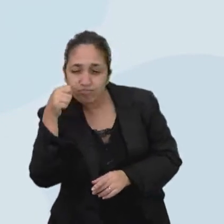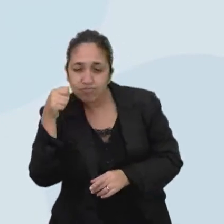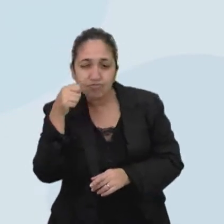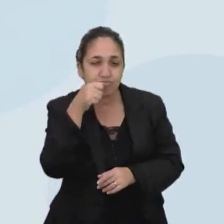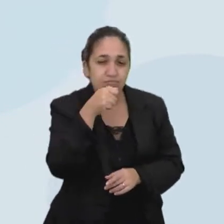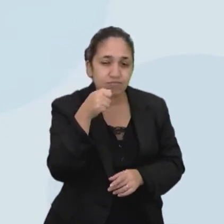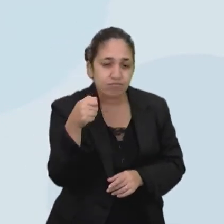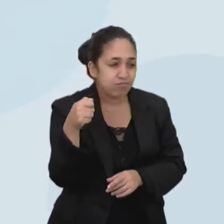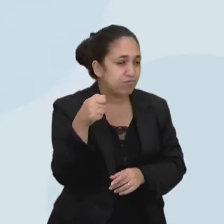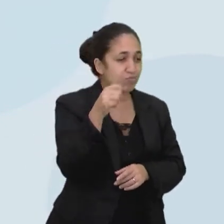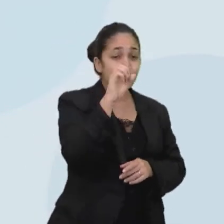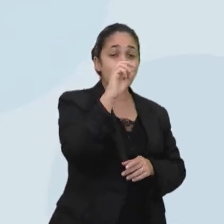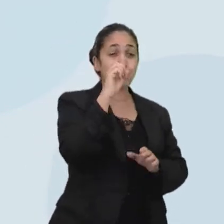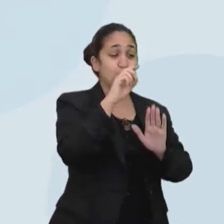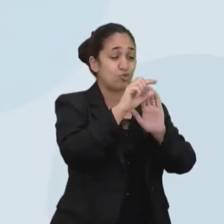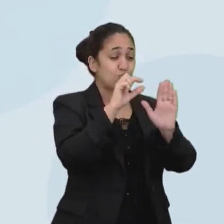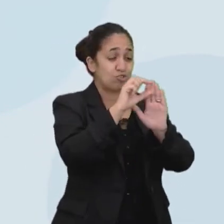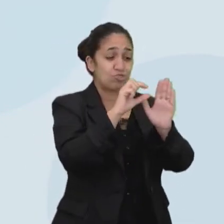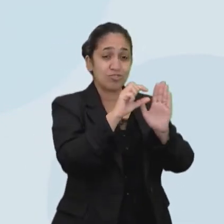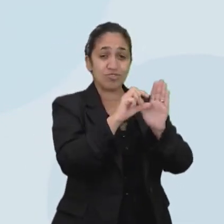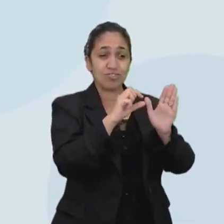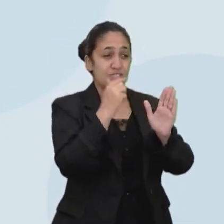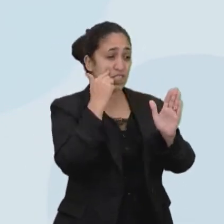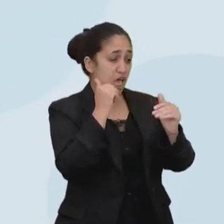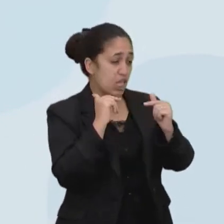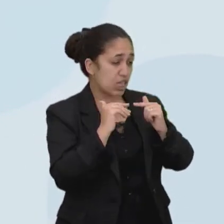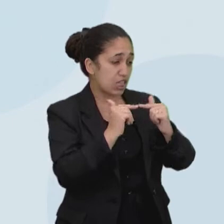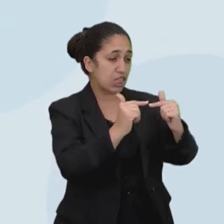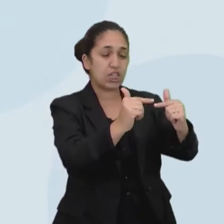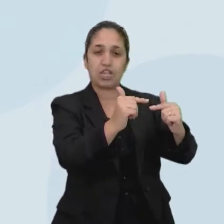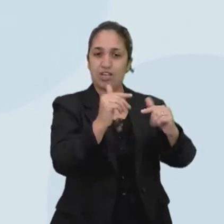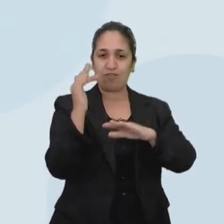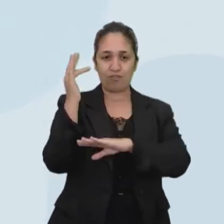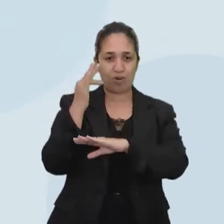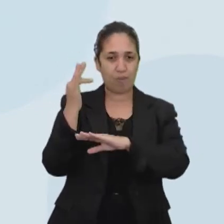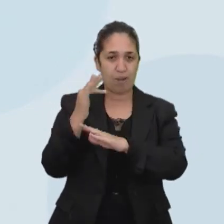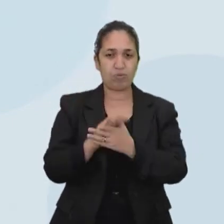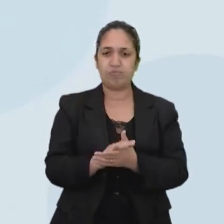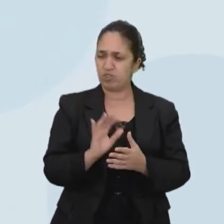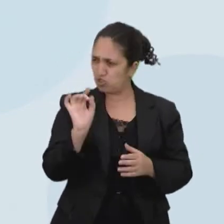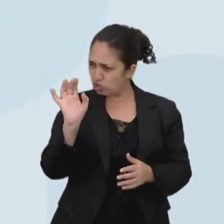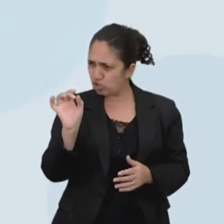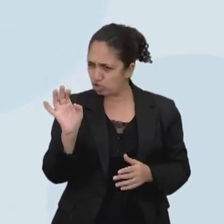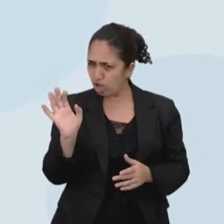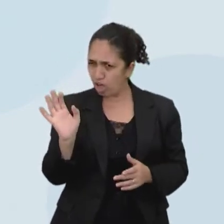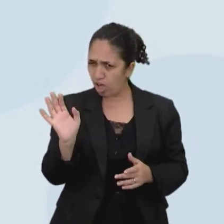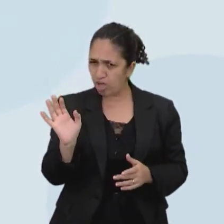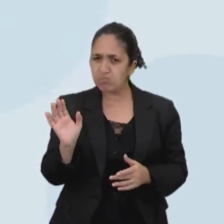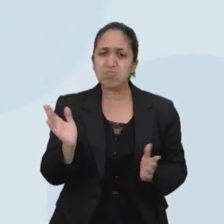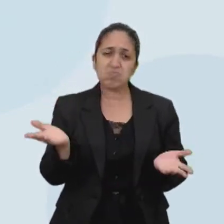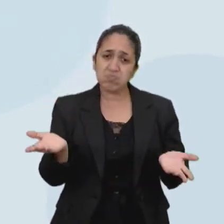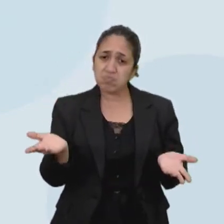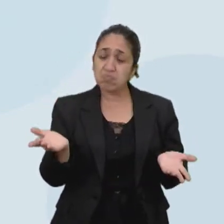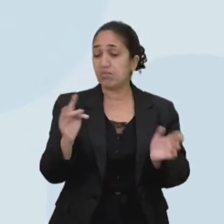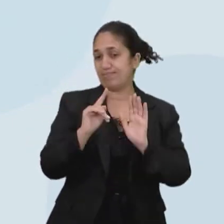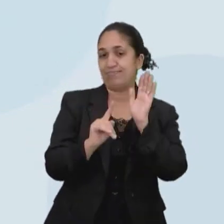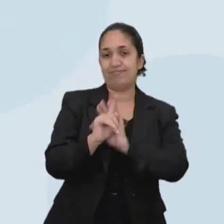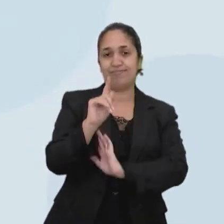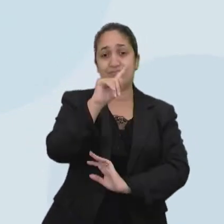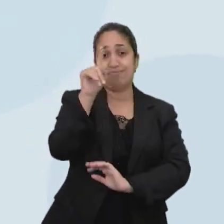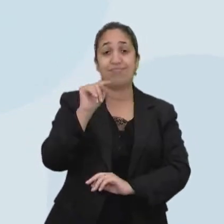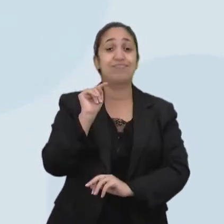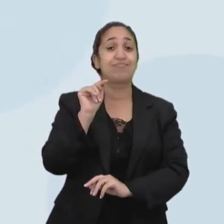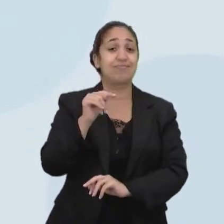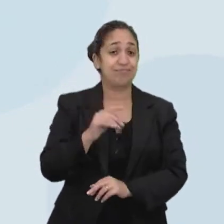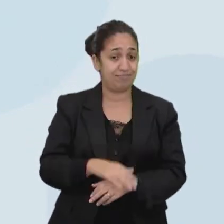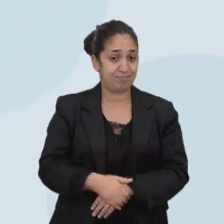parte escrita e verificando se ela está adequada à norma padrão. Revisar o texto é só isso? Será que é só isso? Essa é a pergunta,